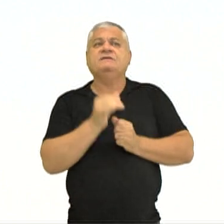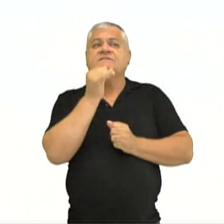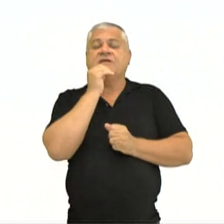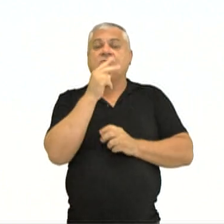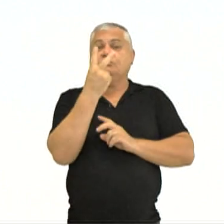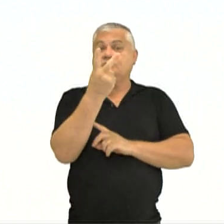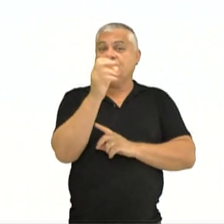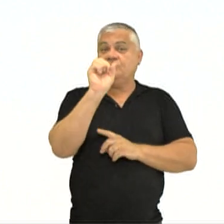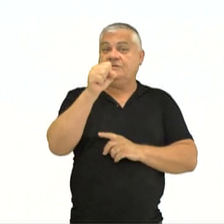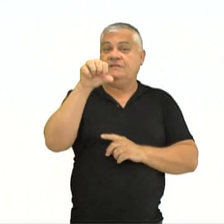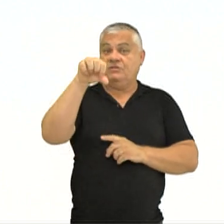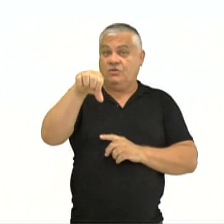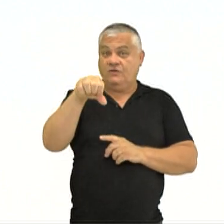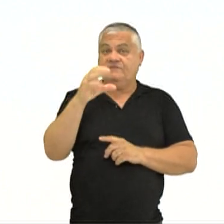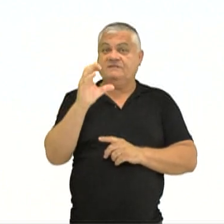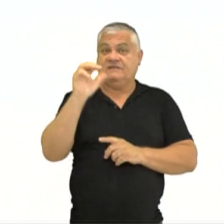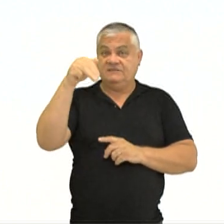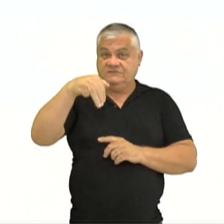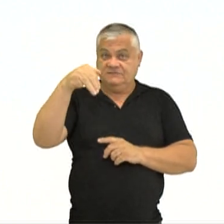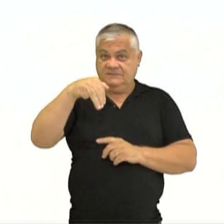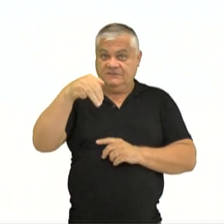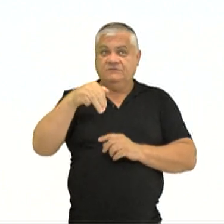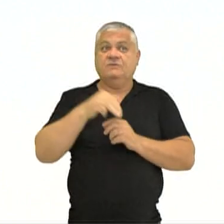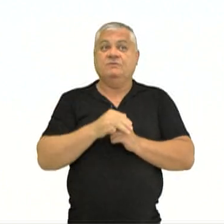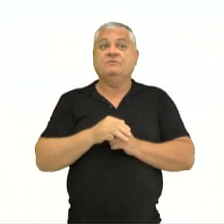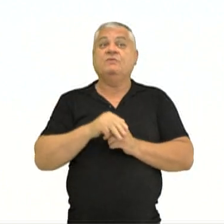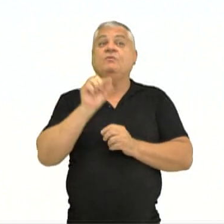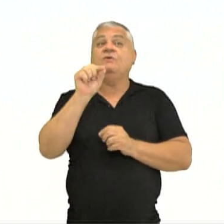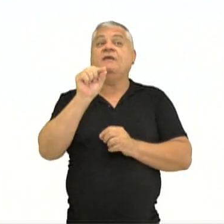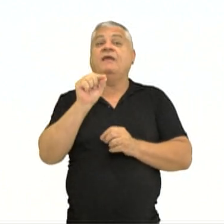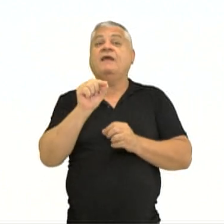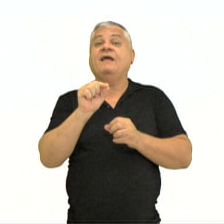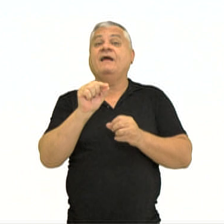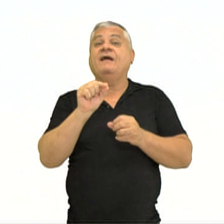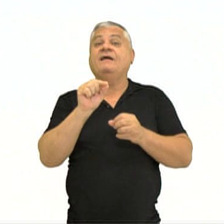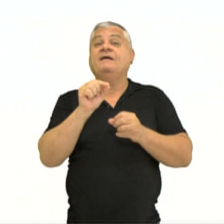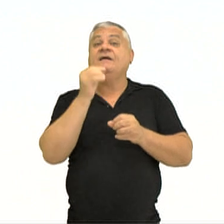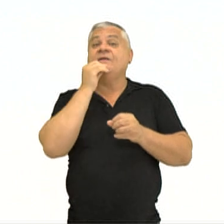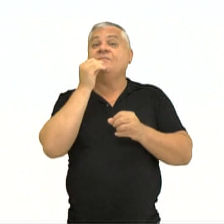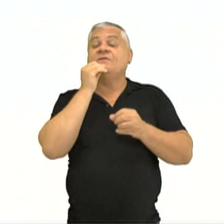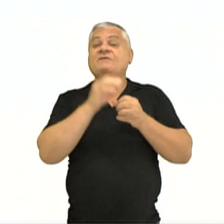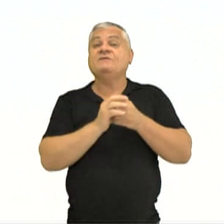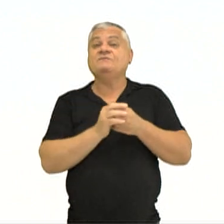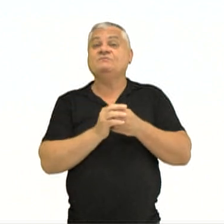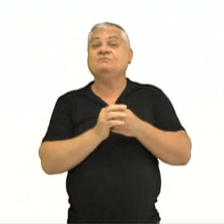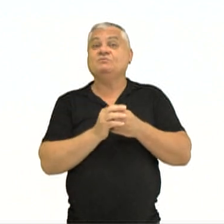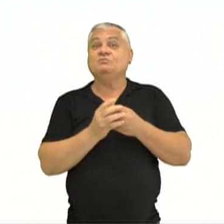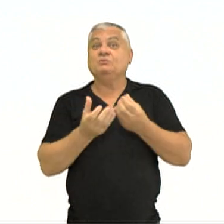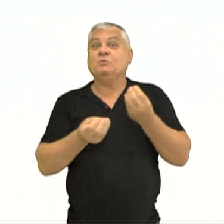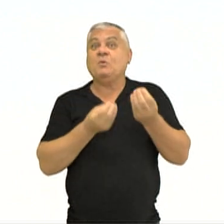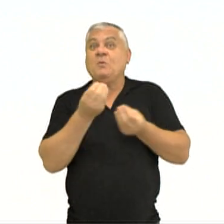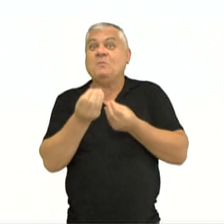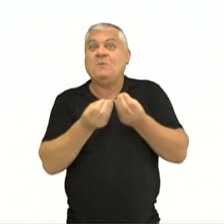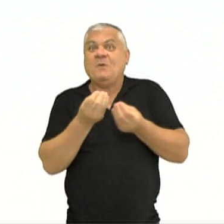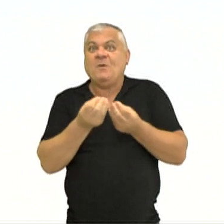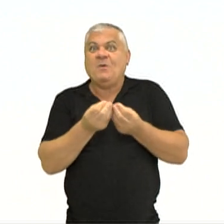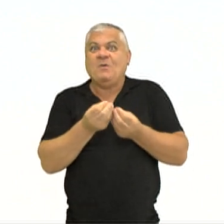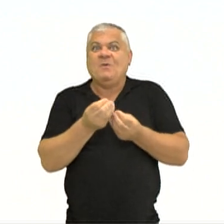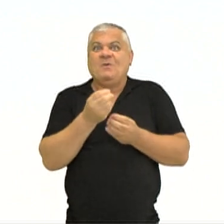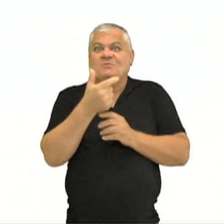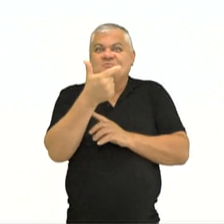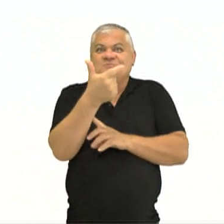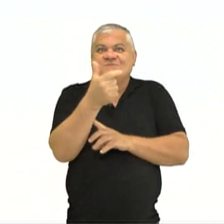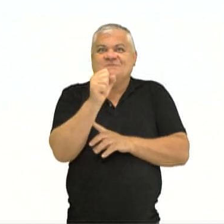sendo 289 centímetros quadrados, a área da sua secção mediana. Agora, o que a gente